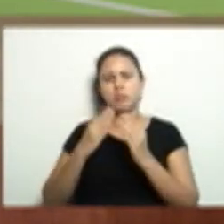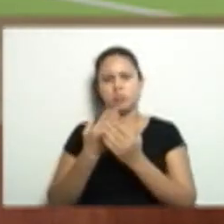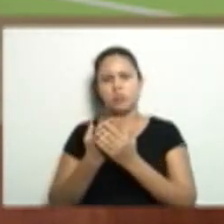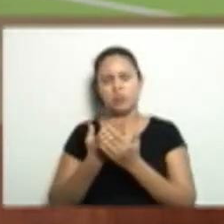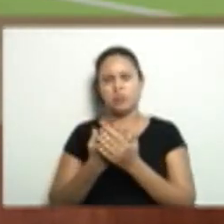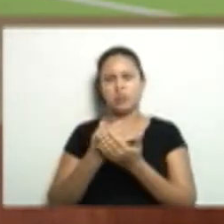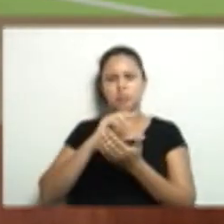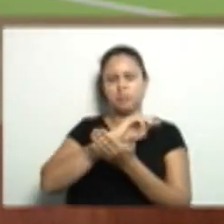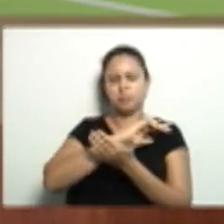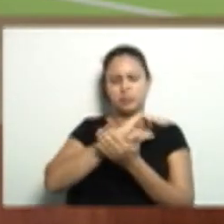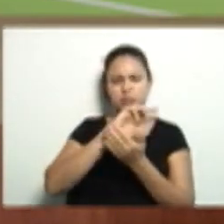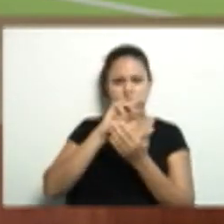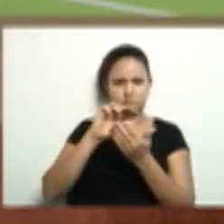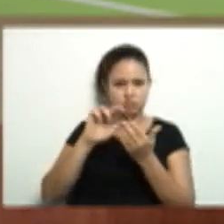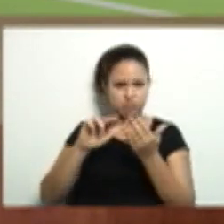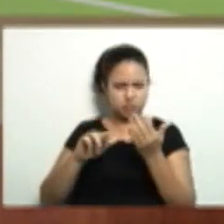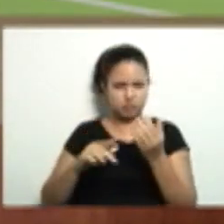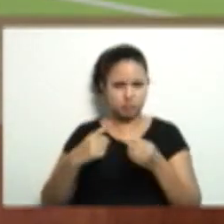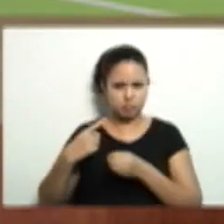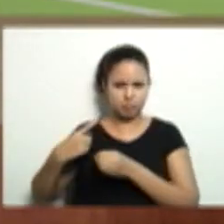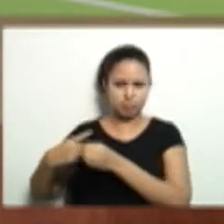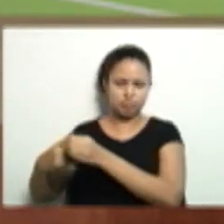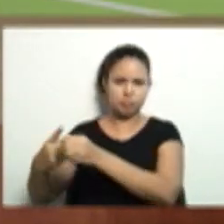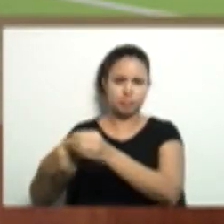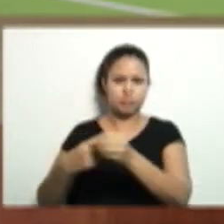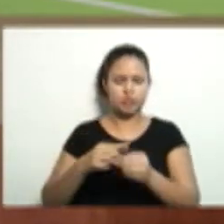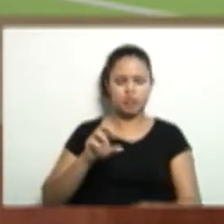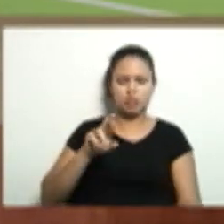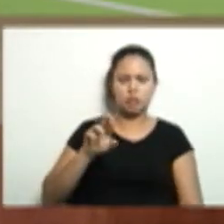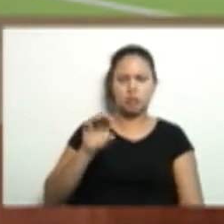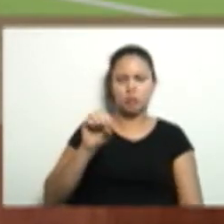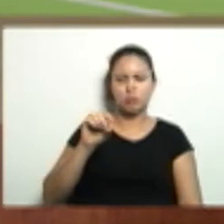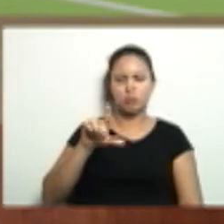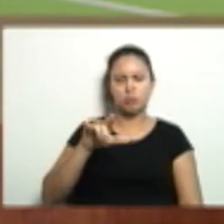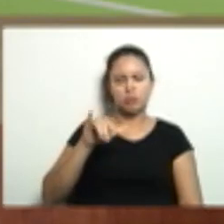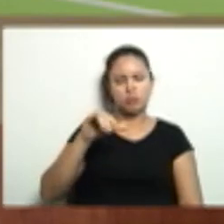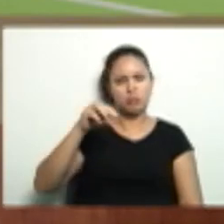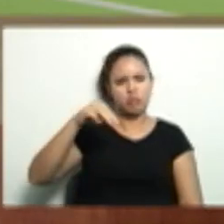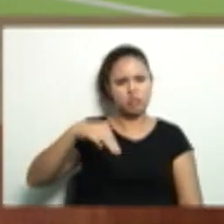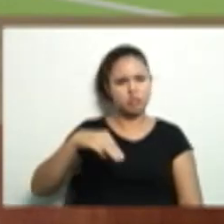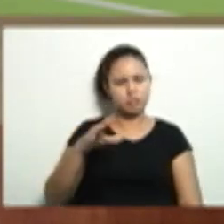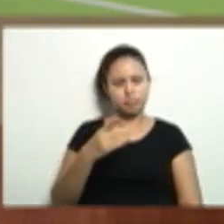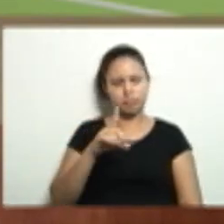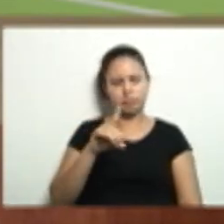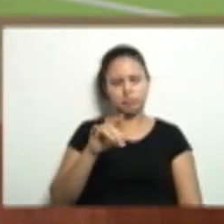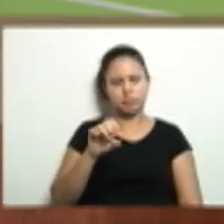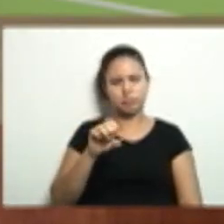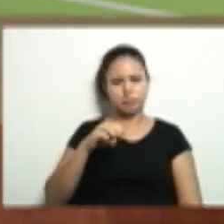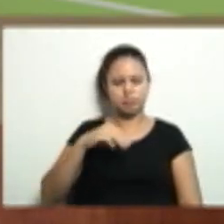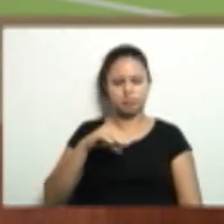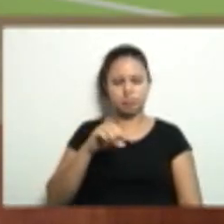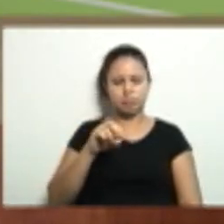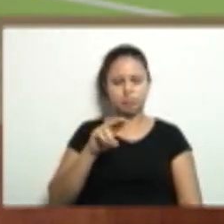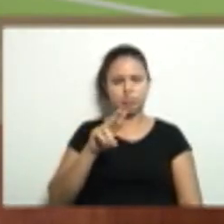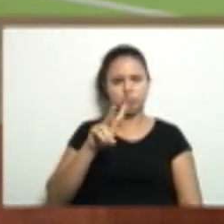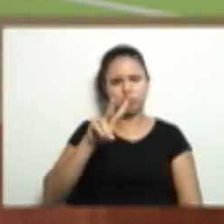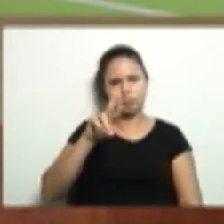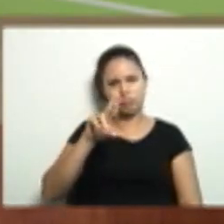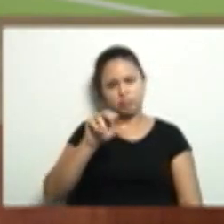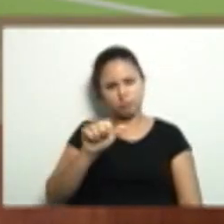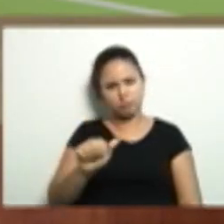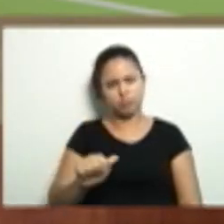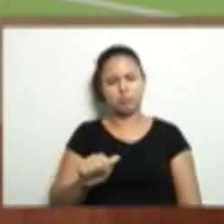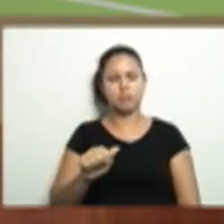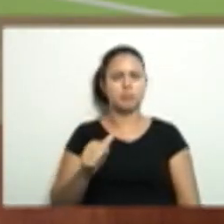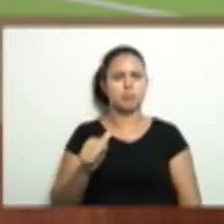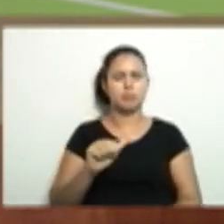Carmo Rabelo e Priscila Rodrigues Chagas, de Rolim de Moura, Boa Esperança, de Alta Floresta e Primavera, de São